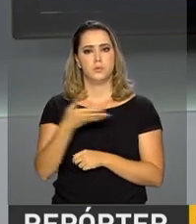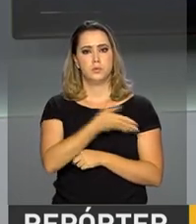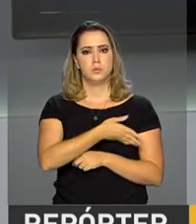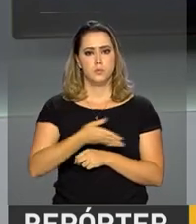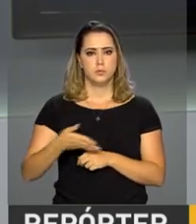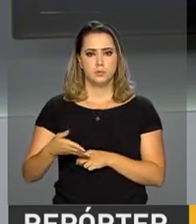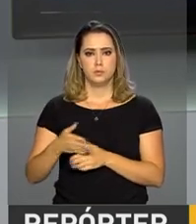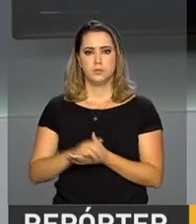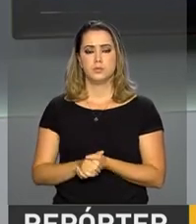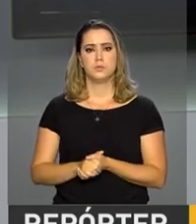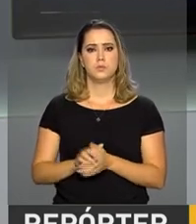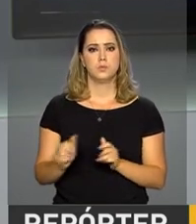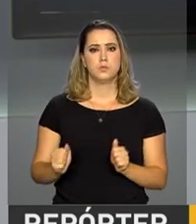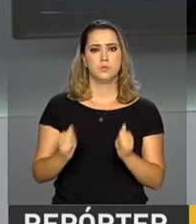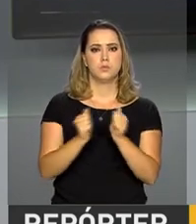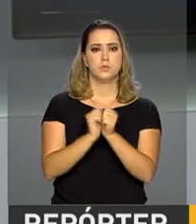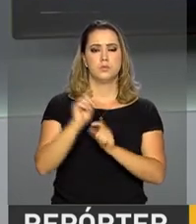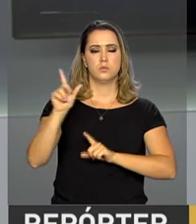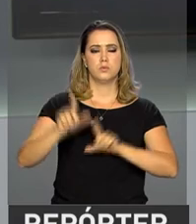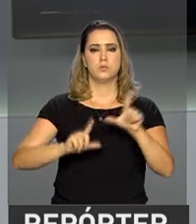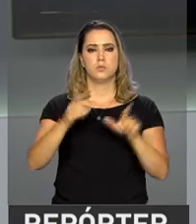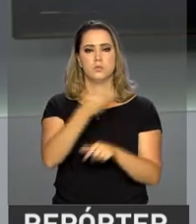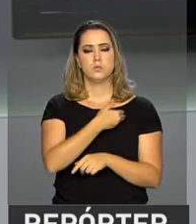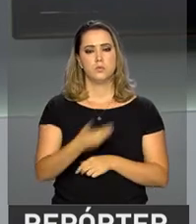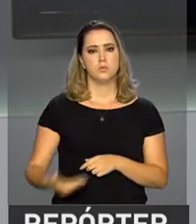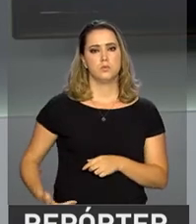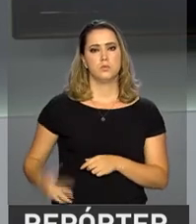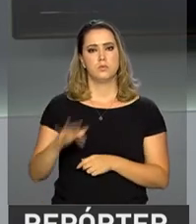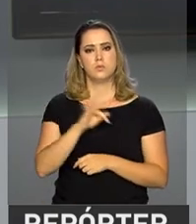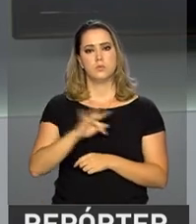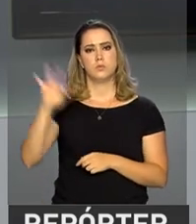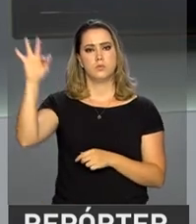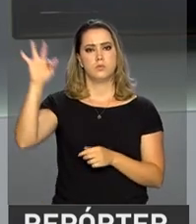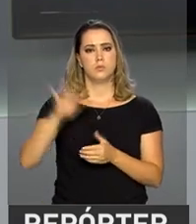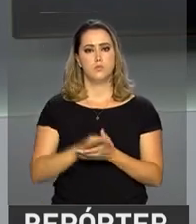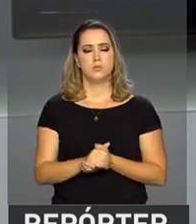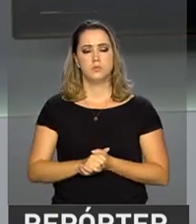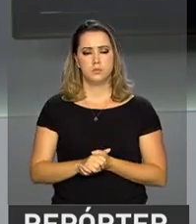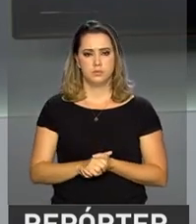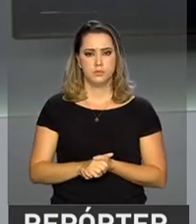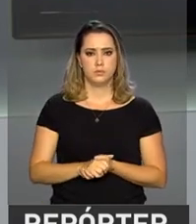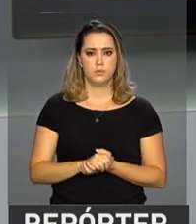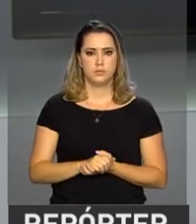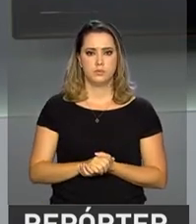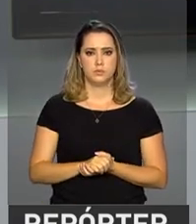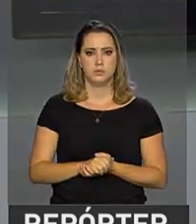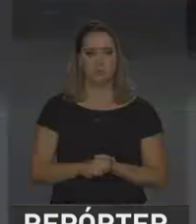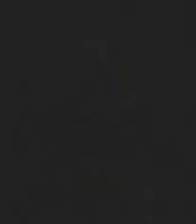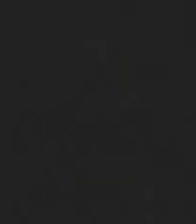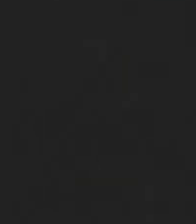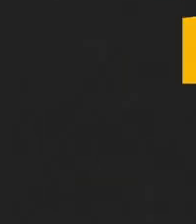na página da nbr na internet continue com a gente nbr a tv do governo federal